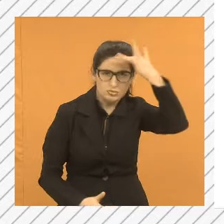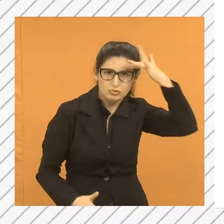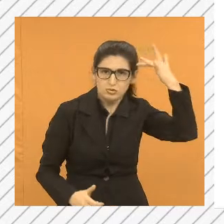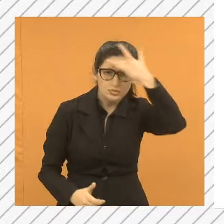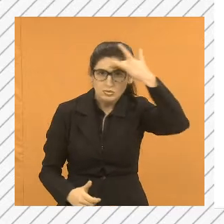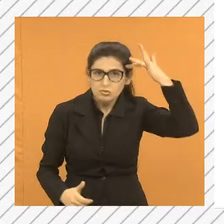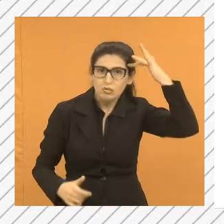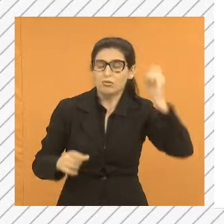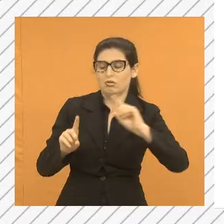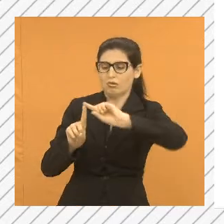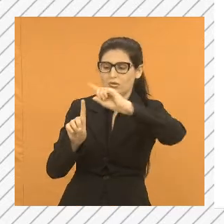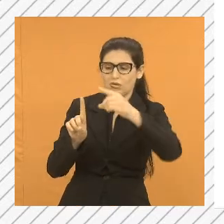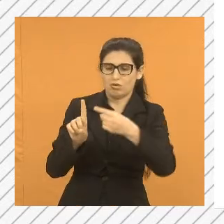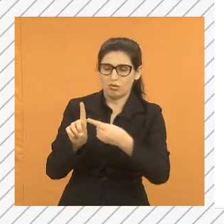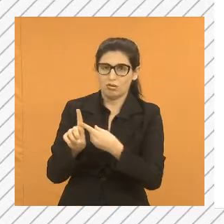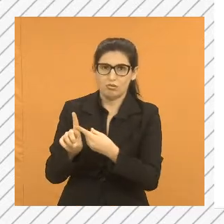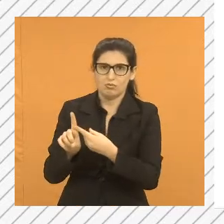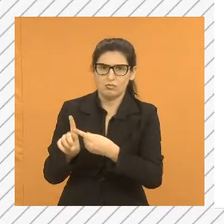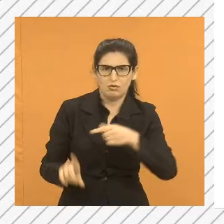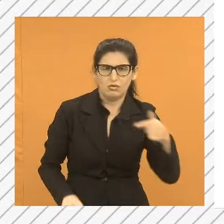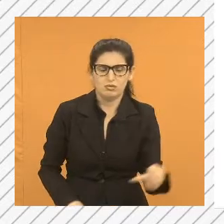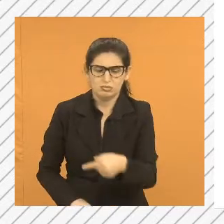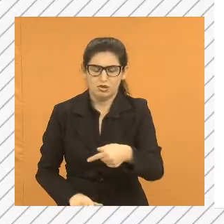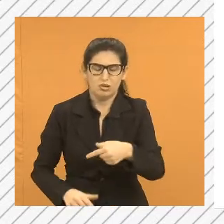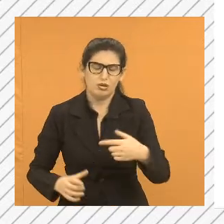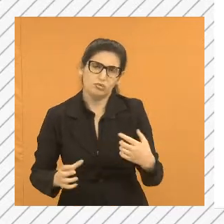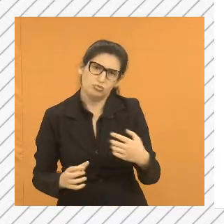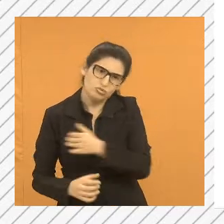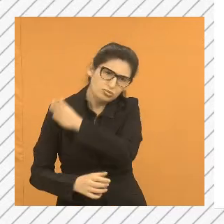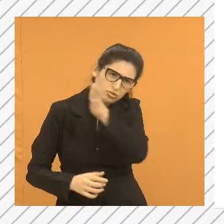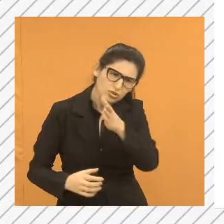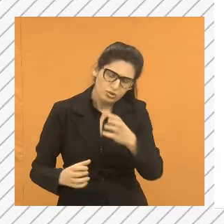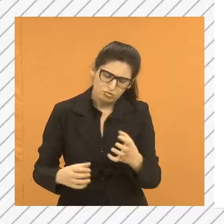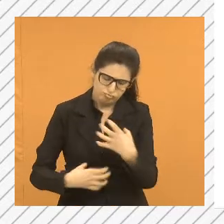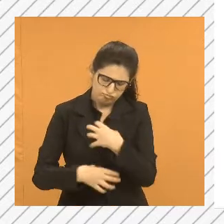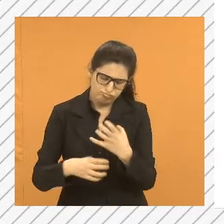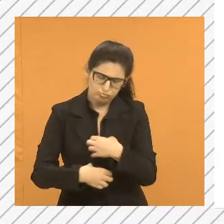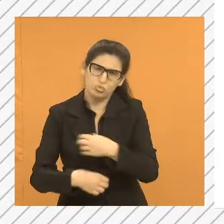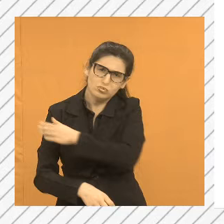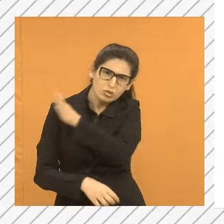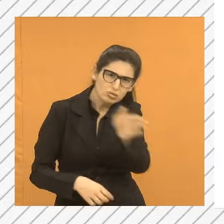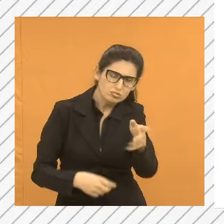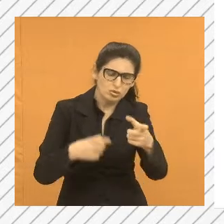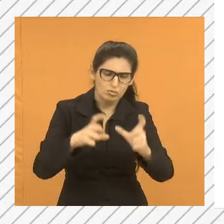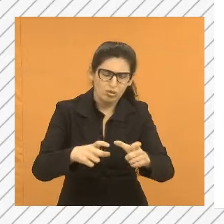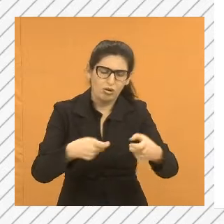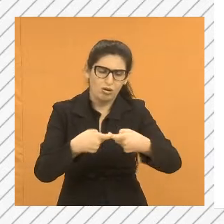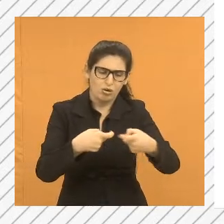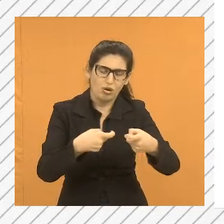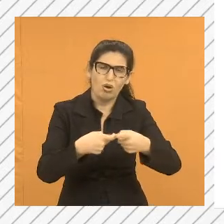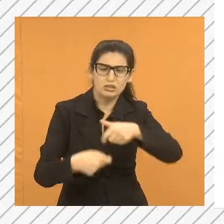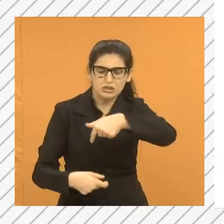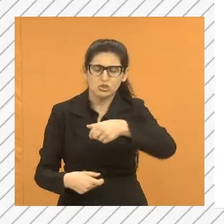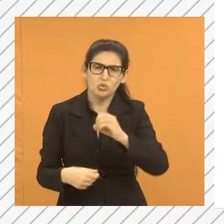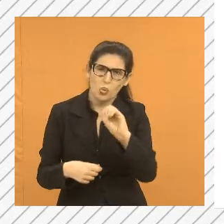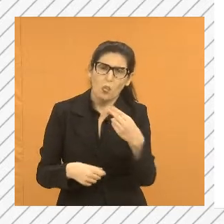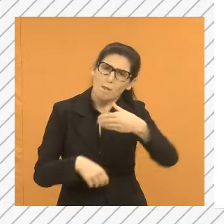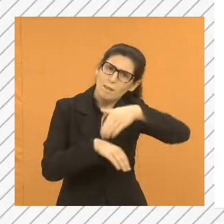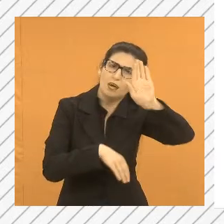que fizeram 7 consultas ou mais, aumentou de 74%